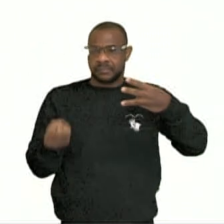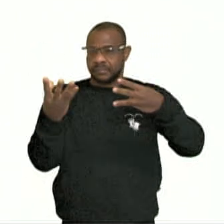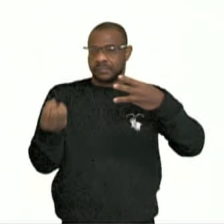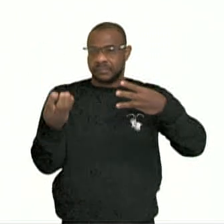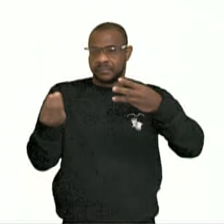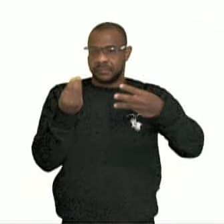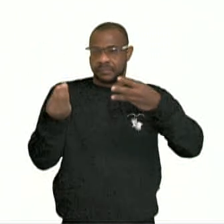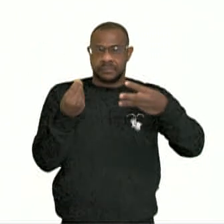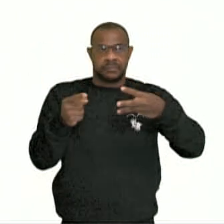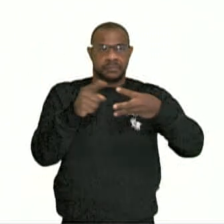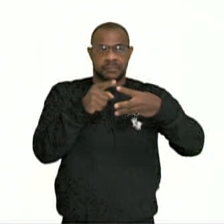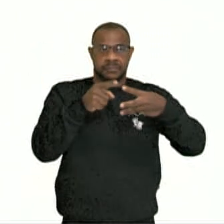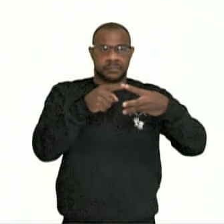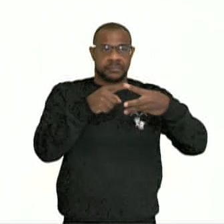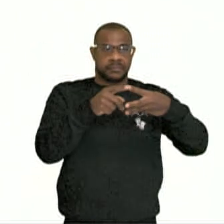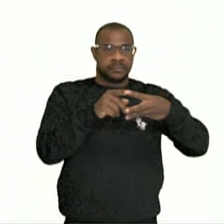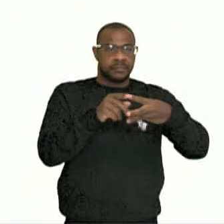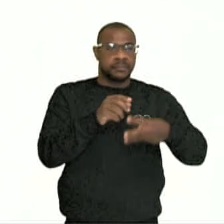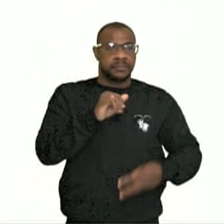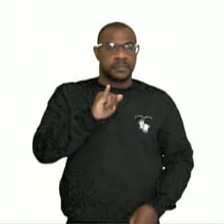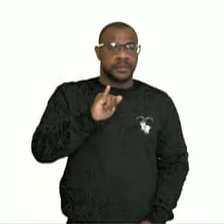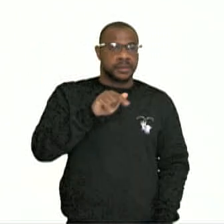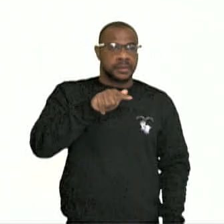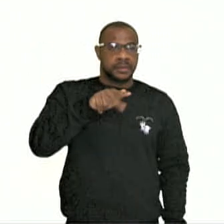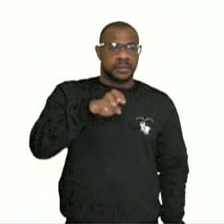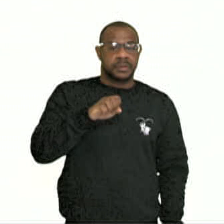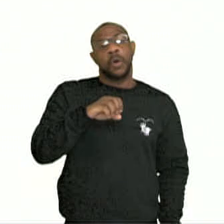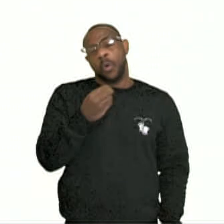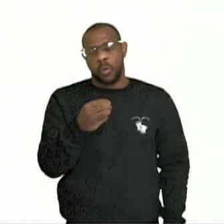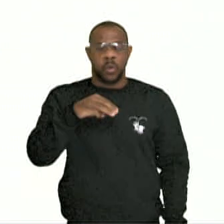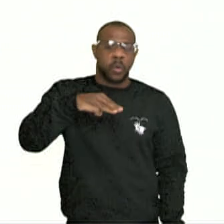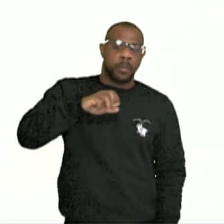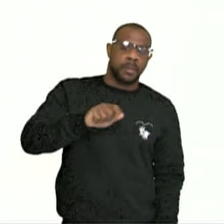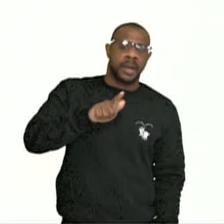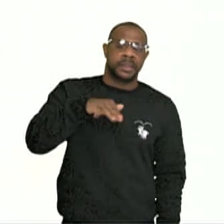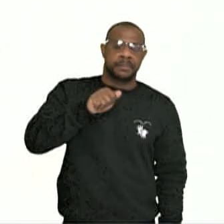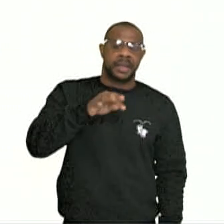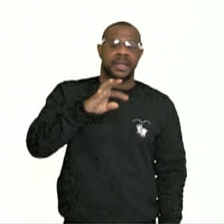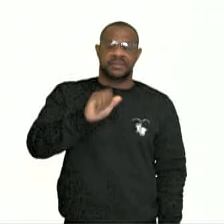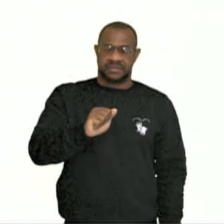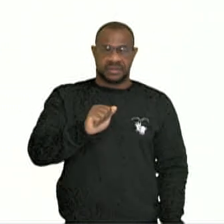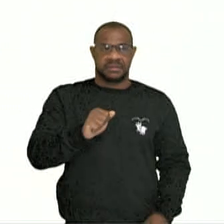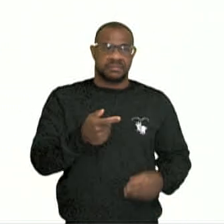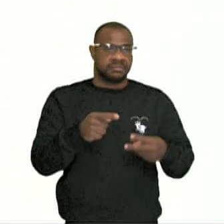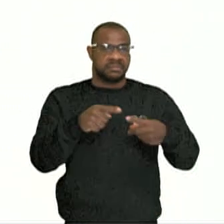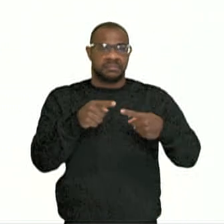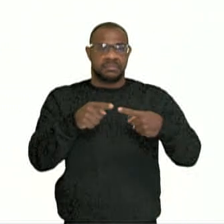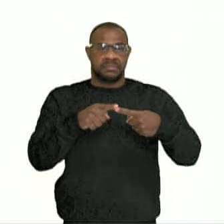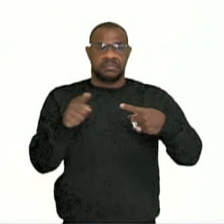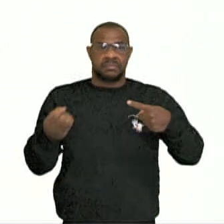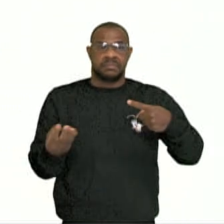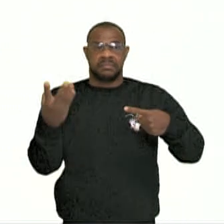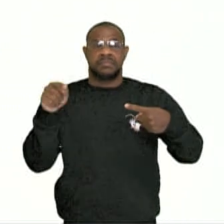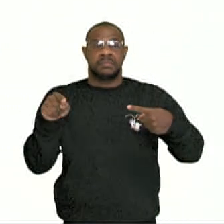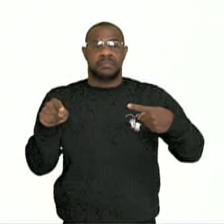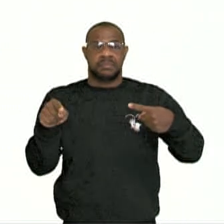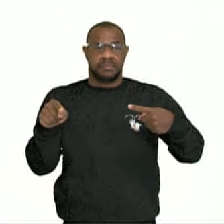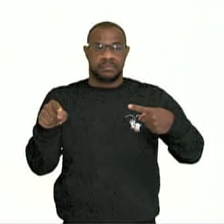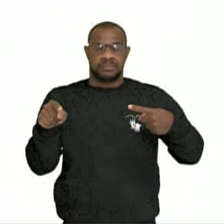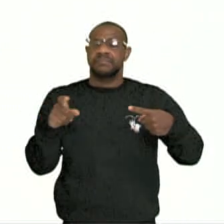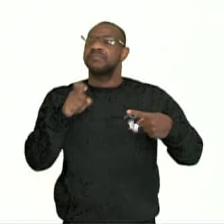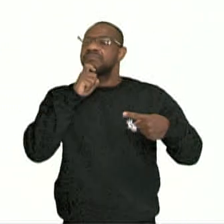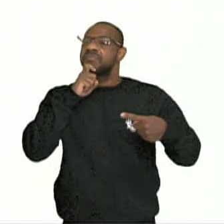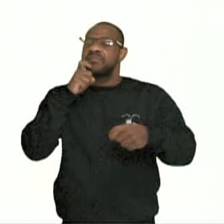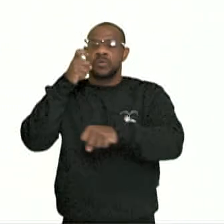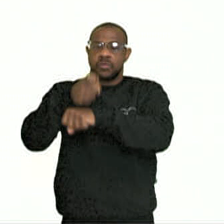rocha ígnea, e você também pode ter escrito magmática, é a mesma coisa, são sinônimos, tem sua origem do quê? Do